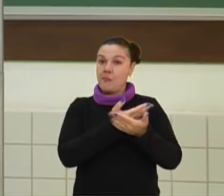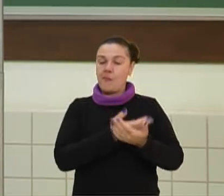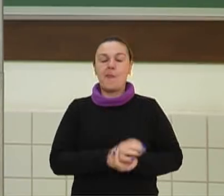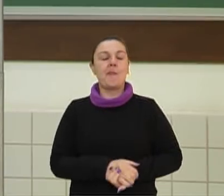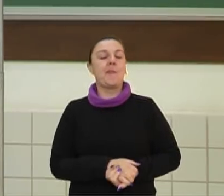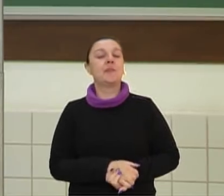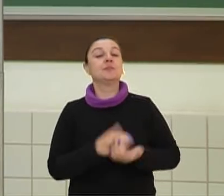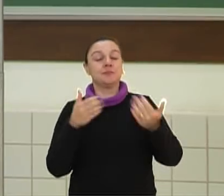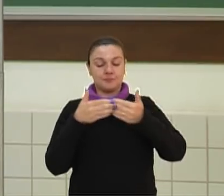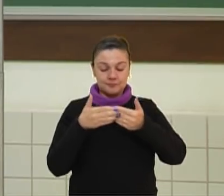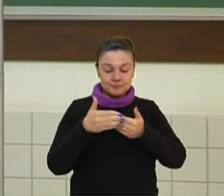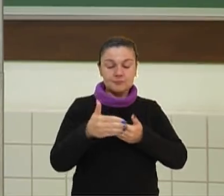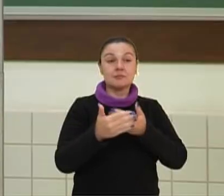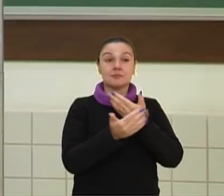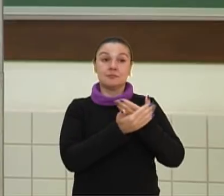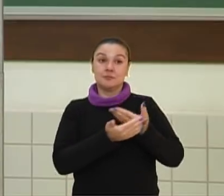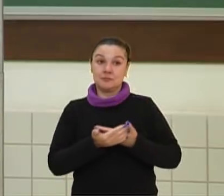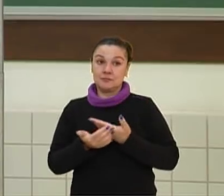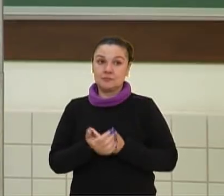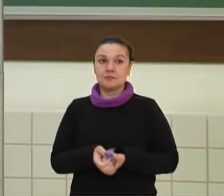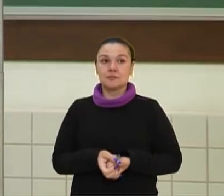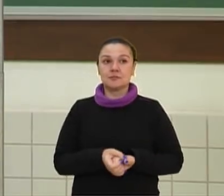Vamos continuar vendo